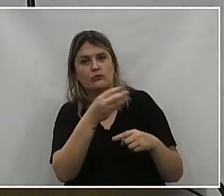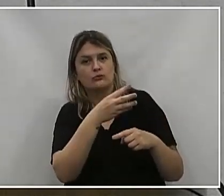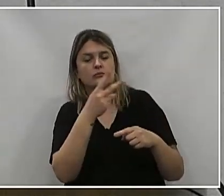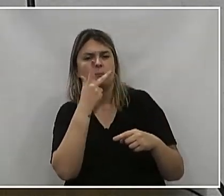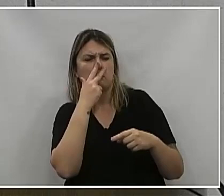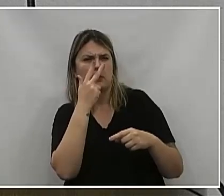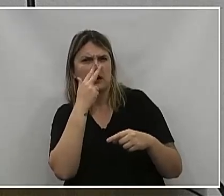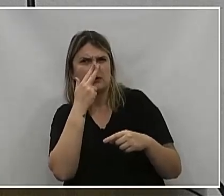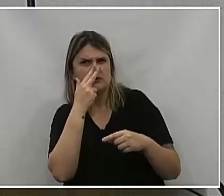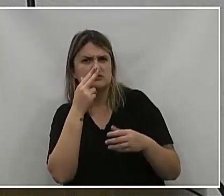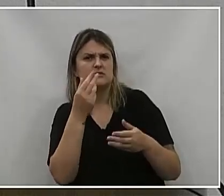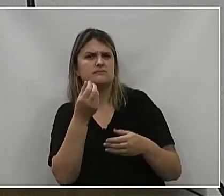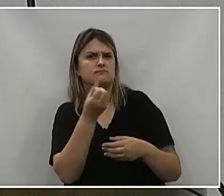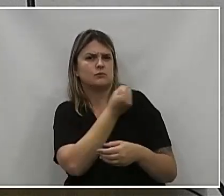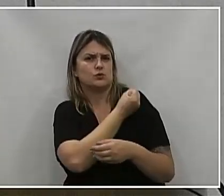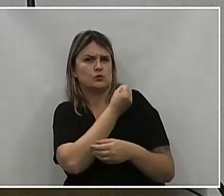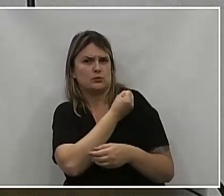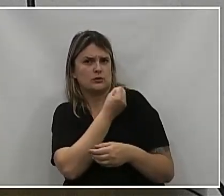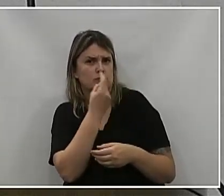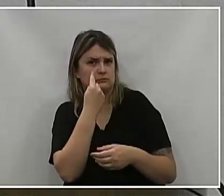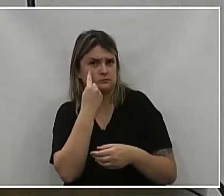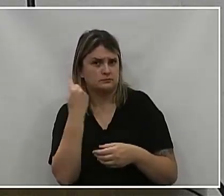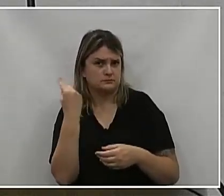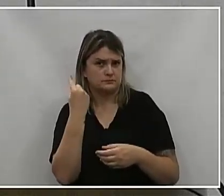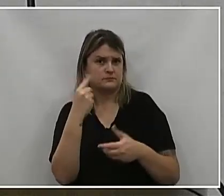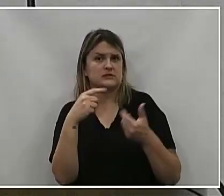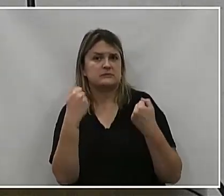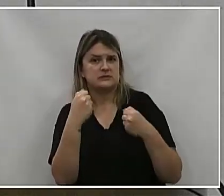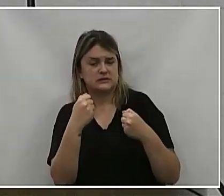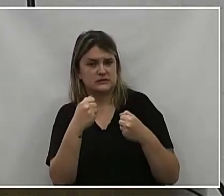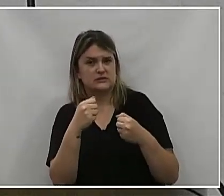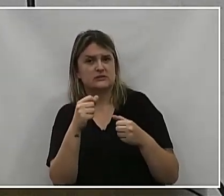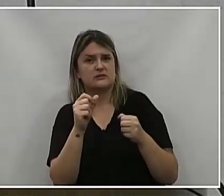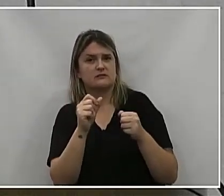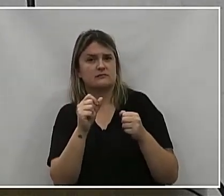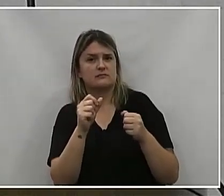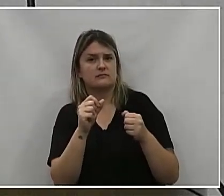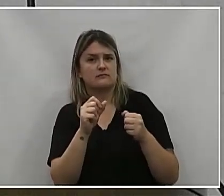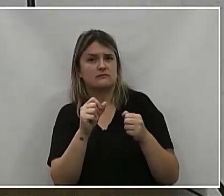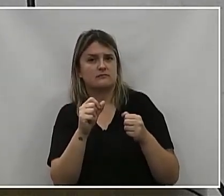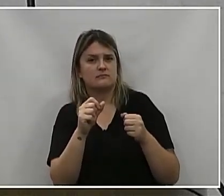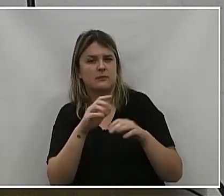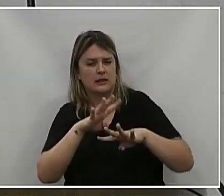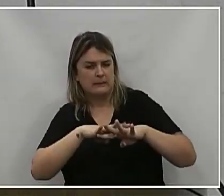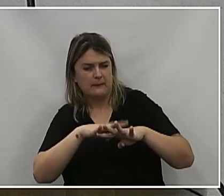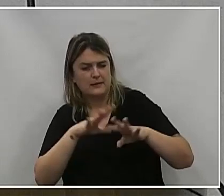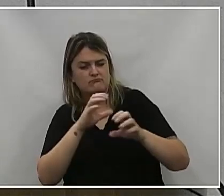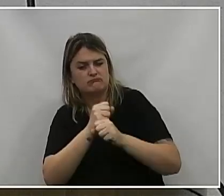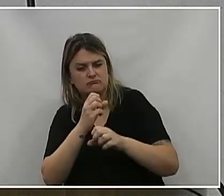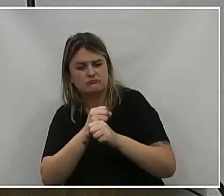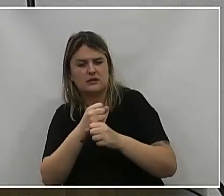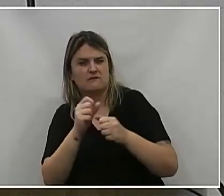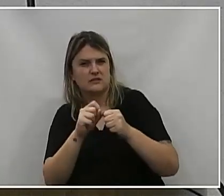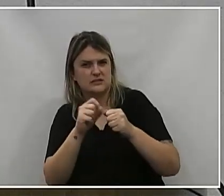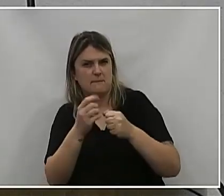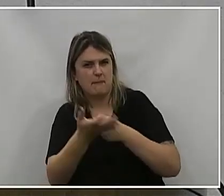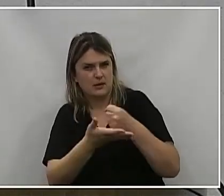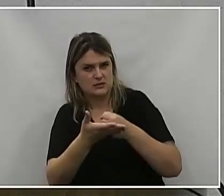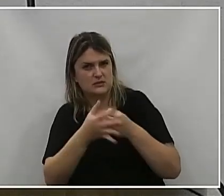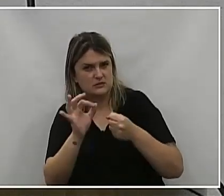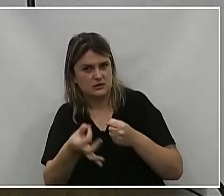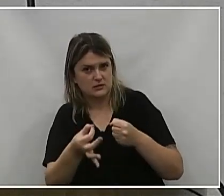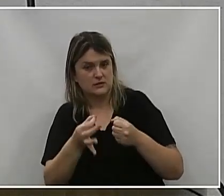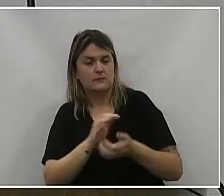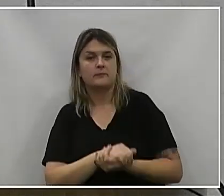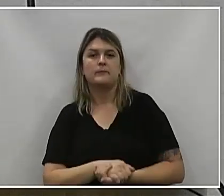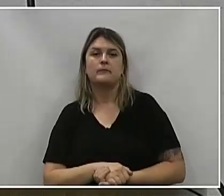seja... Esses números aqui precisariam ser atualizados numa base hoje. Quando nós voltamos